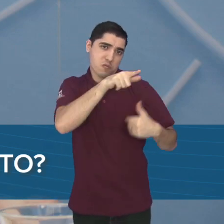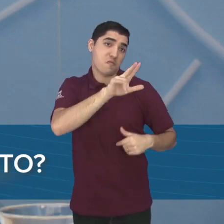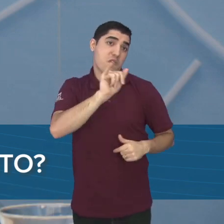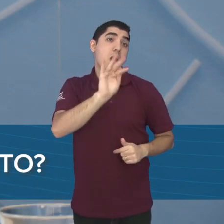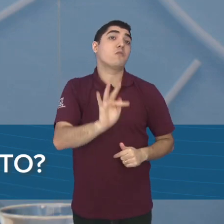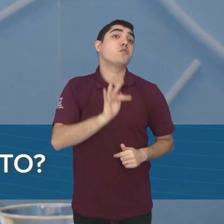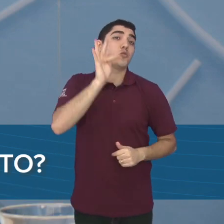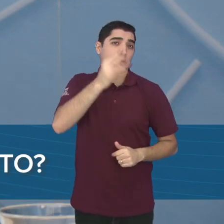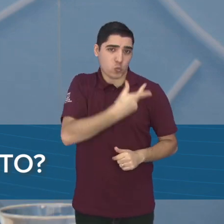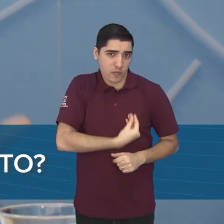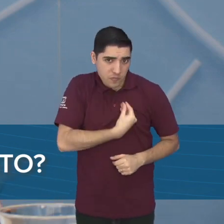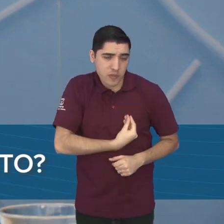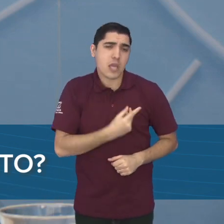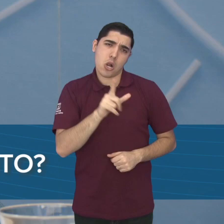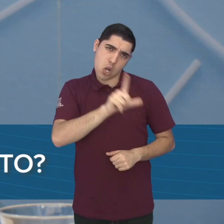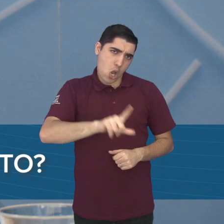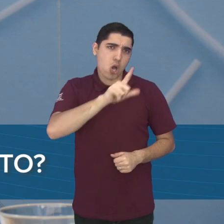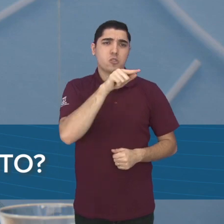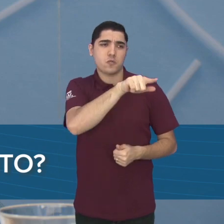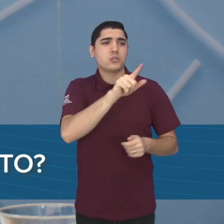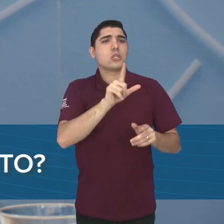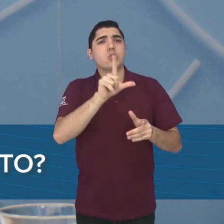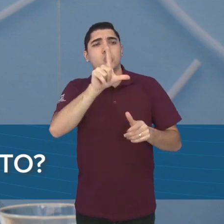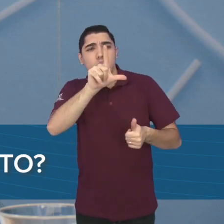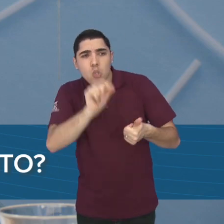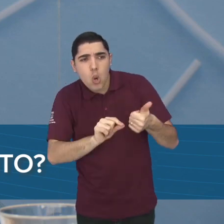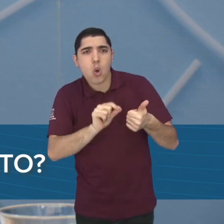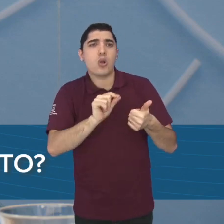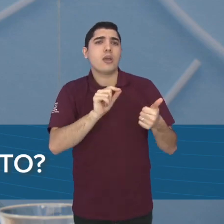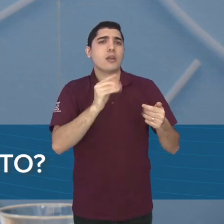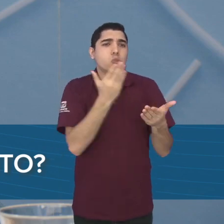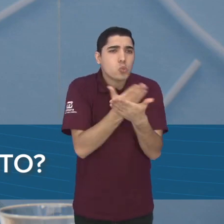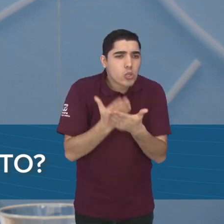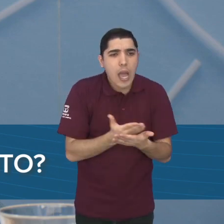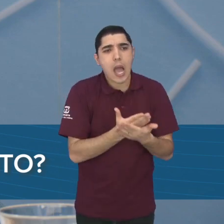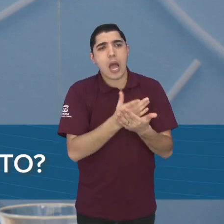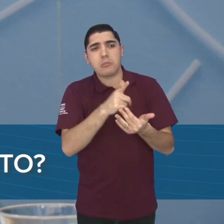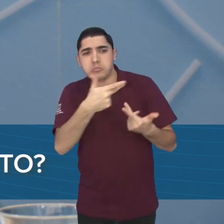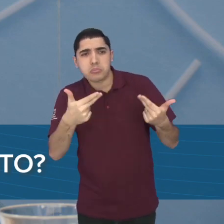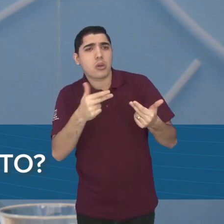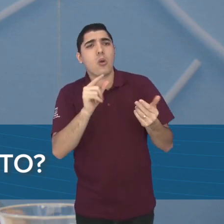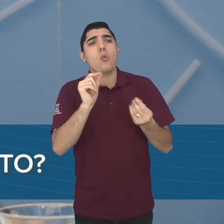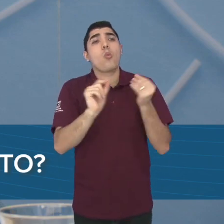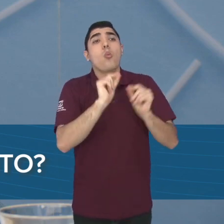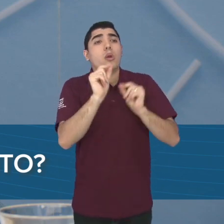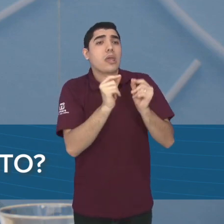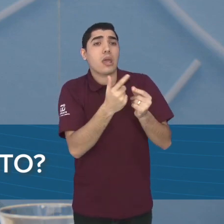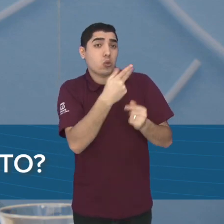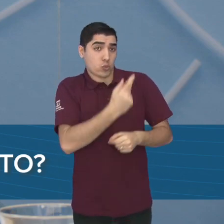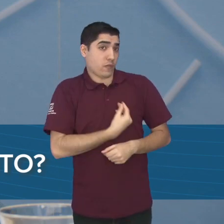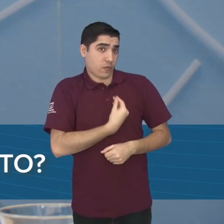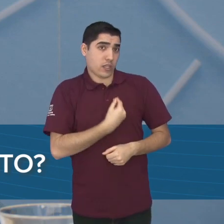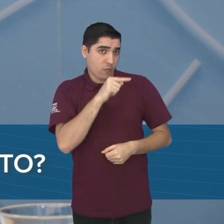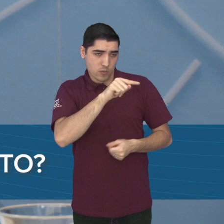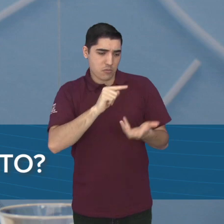realmente parte das nossas escolhas, enfim, de como a gente vai lidar com o que nos é dado, né?